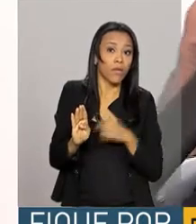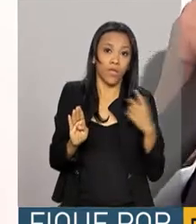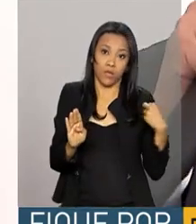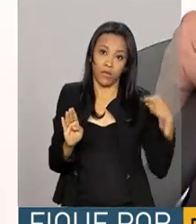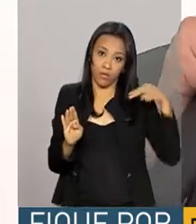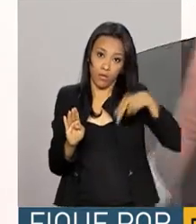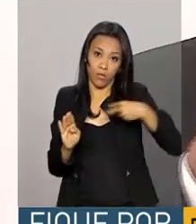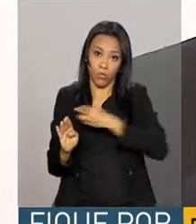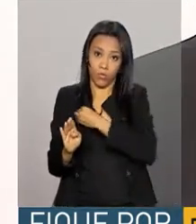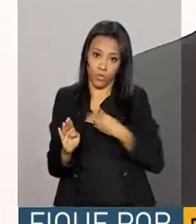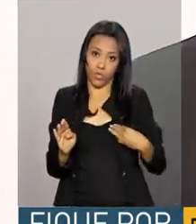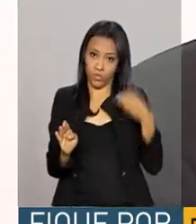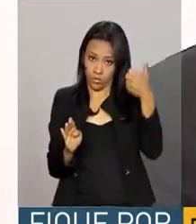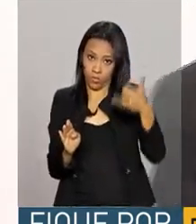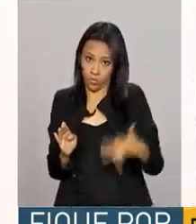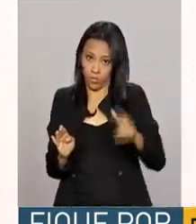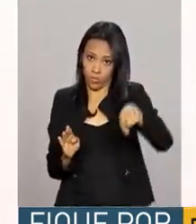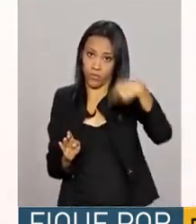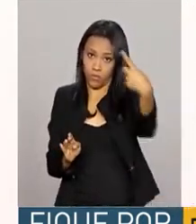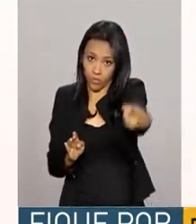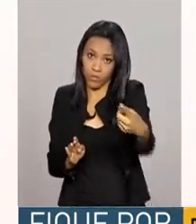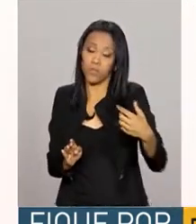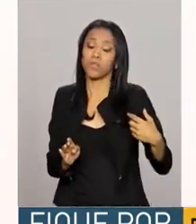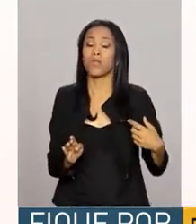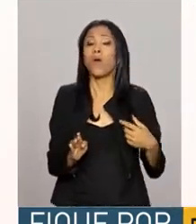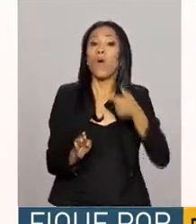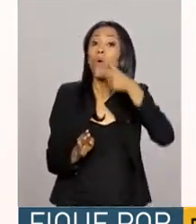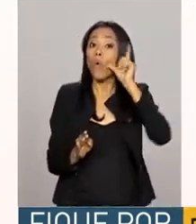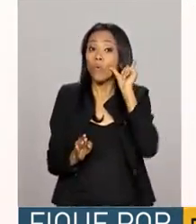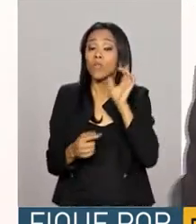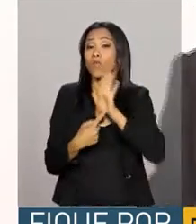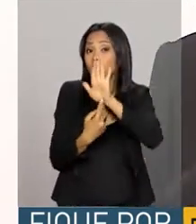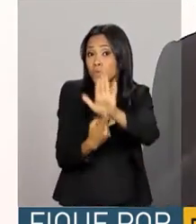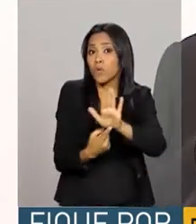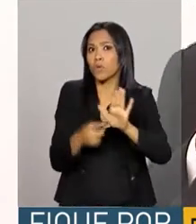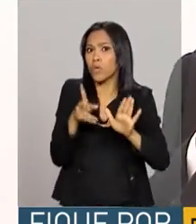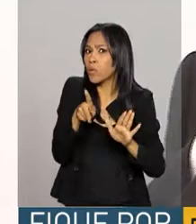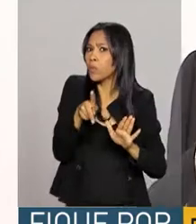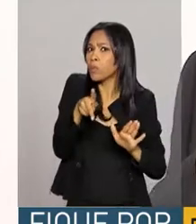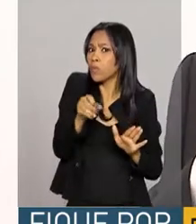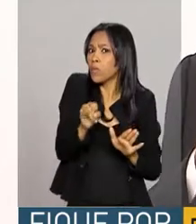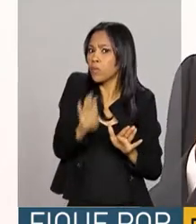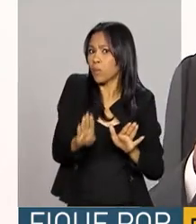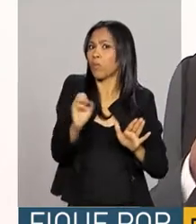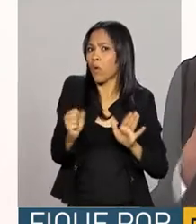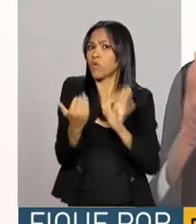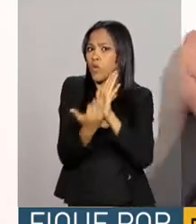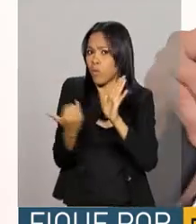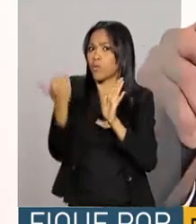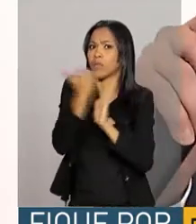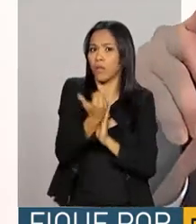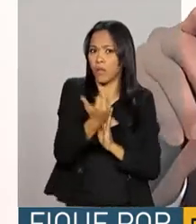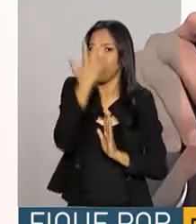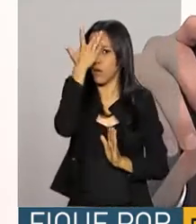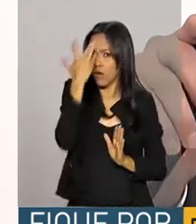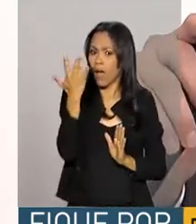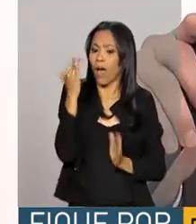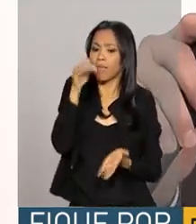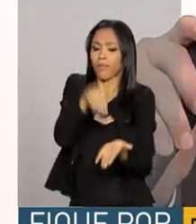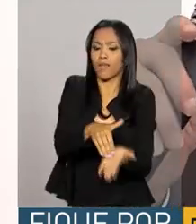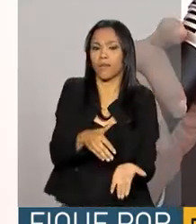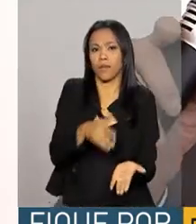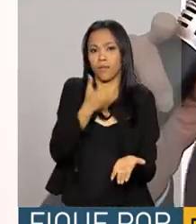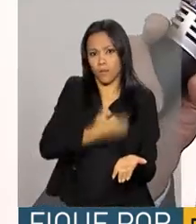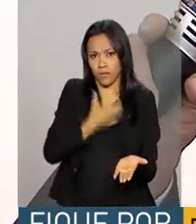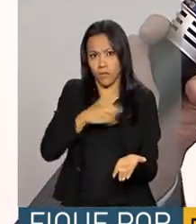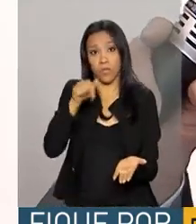depois poderá falar apenas uma demonstração ontem mostrando que o pib pode aumentar sensivelmente até dezembro deste ano